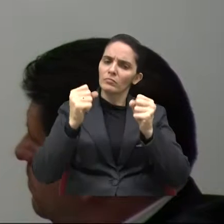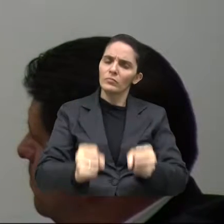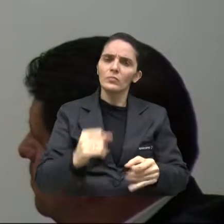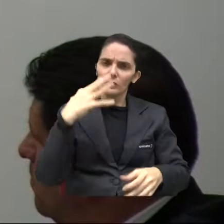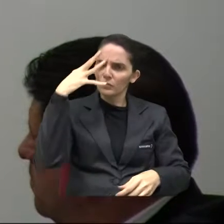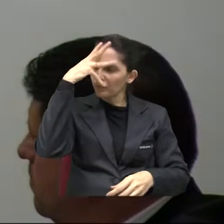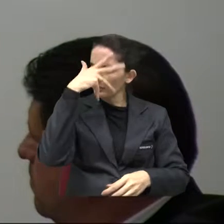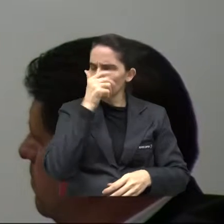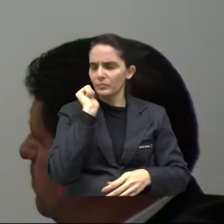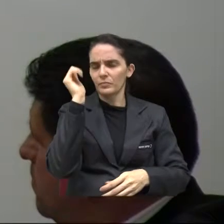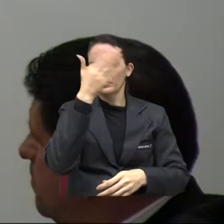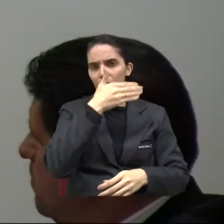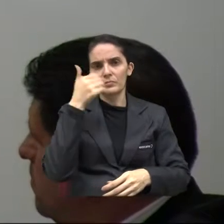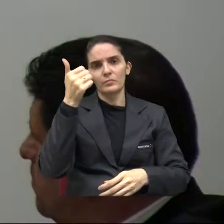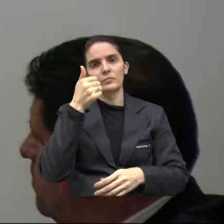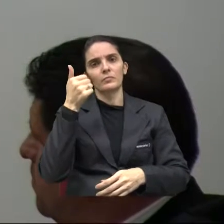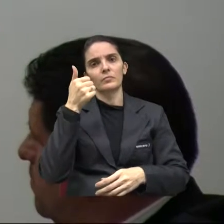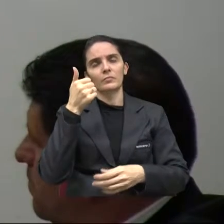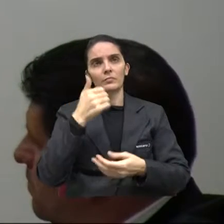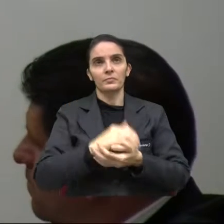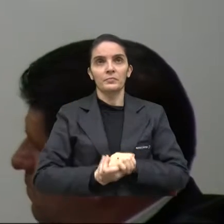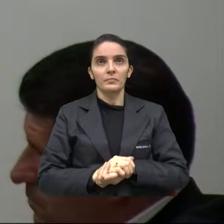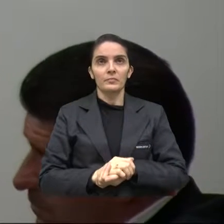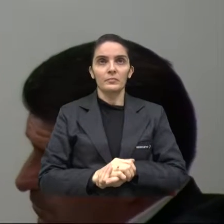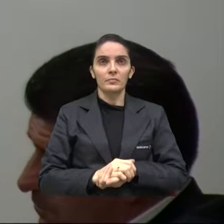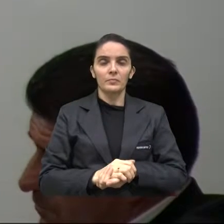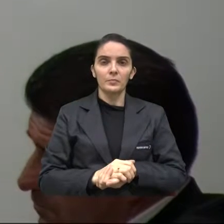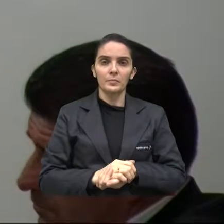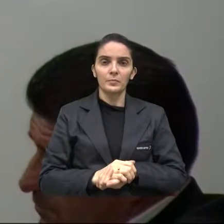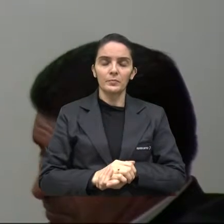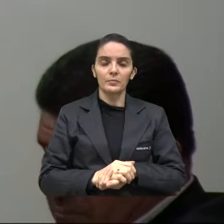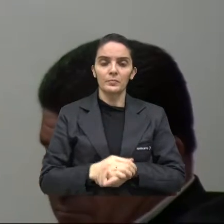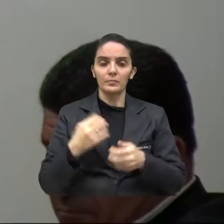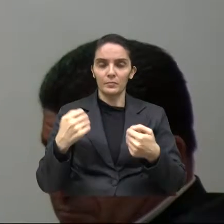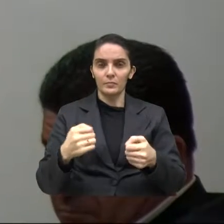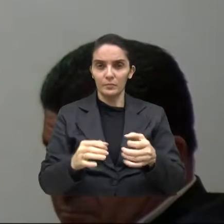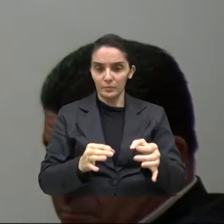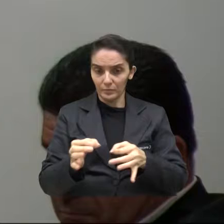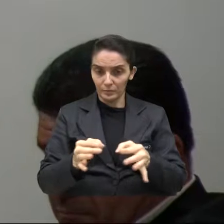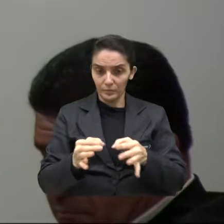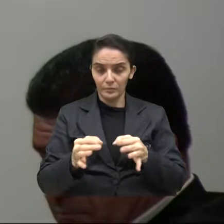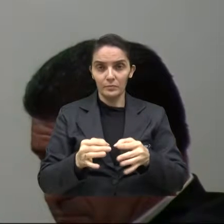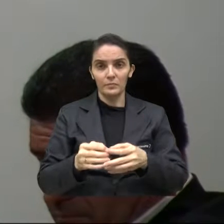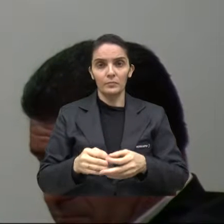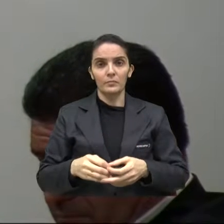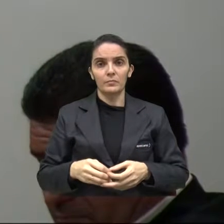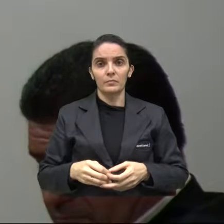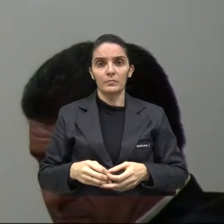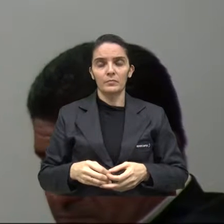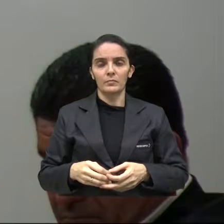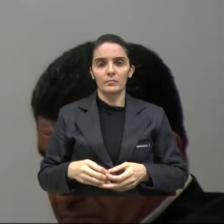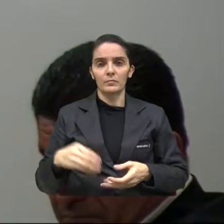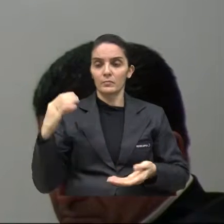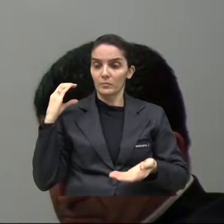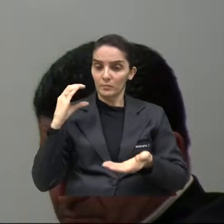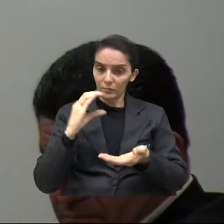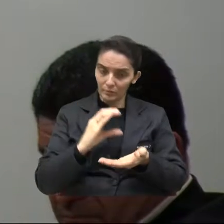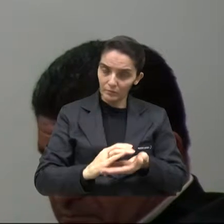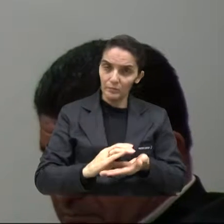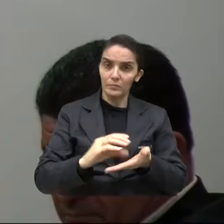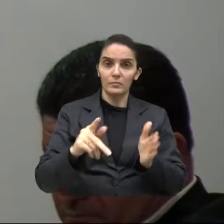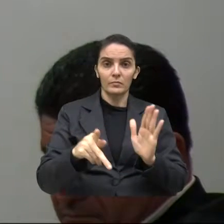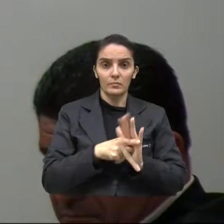ser melhor. Nós teríamos que ter projetos, buscar recursos no governo do Estado, governo